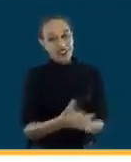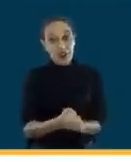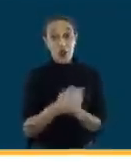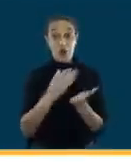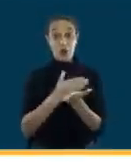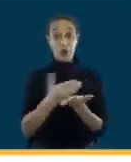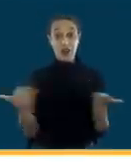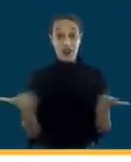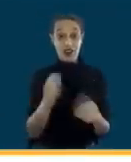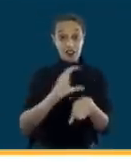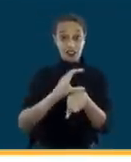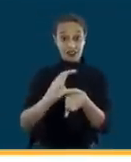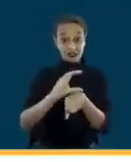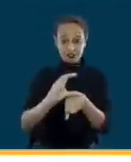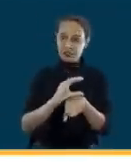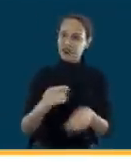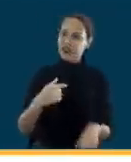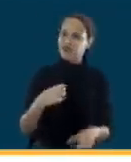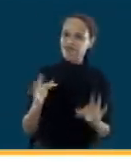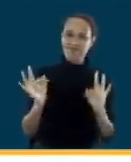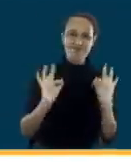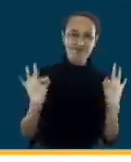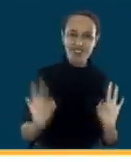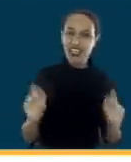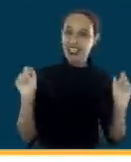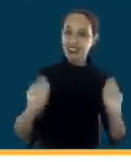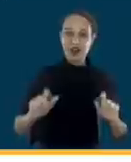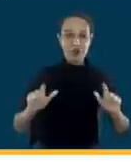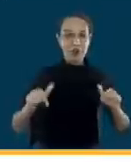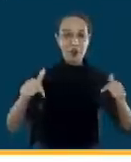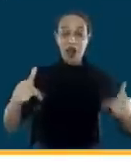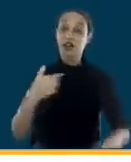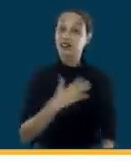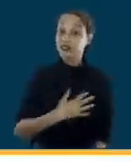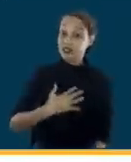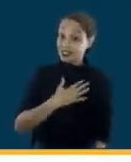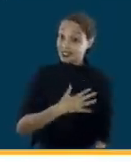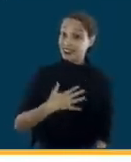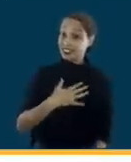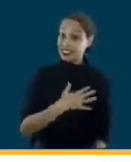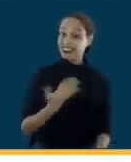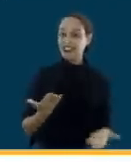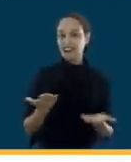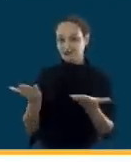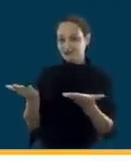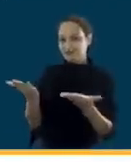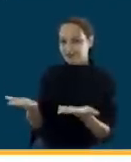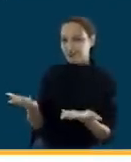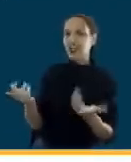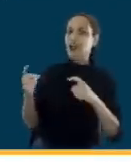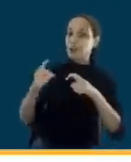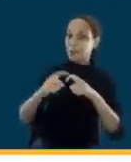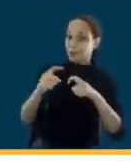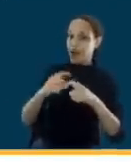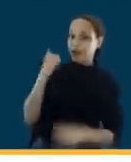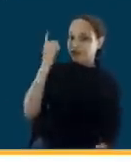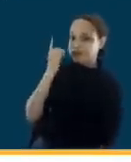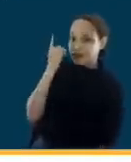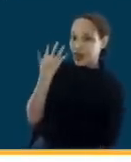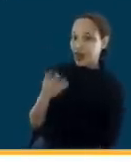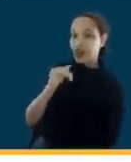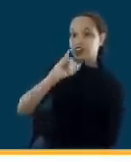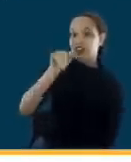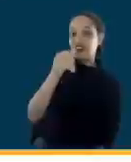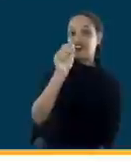curso, que muito nos honra poder fazer. E eu gostaria de cumprimentar a deputada e médica Jandira Fegali, que foi